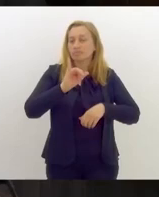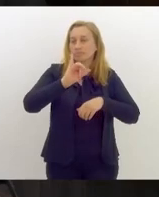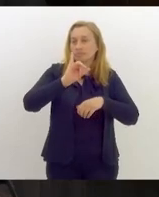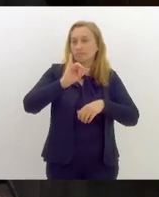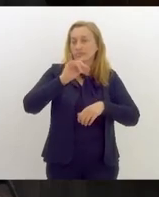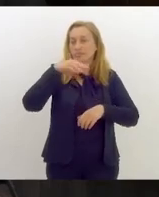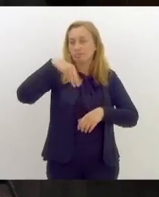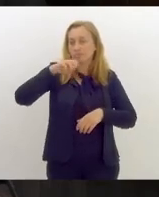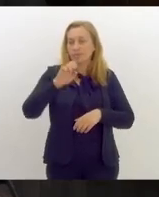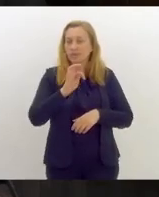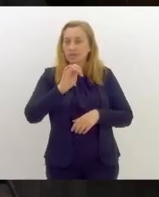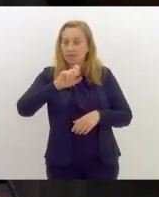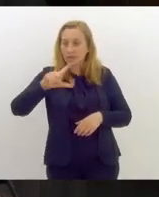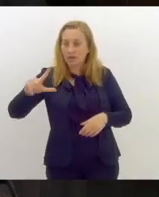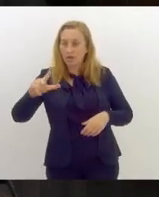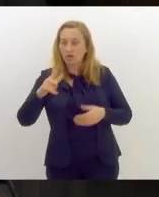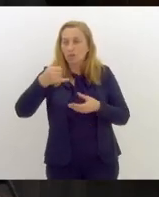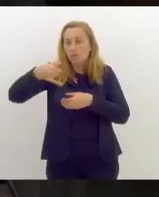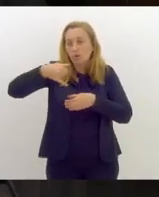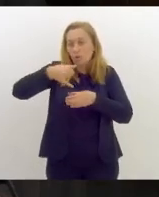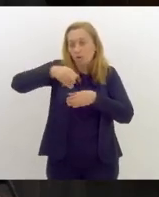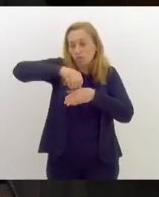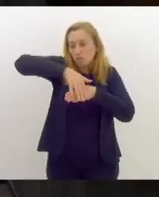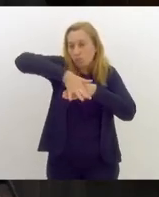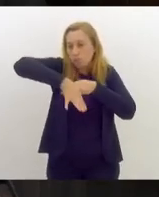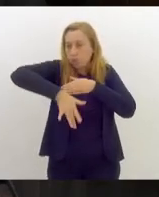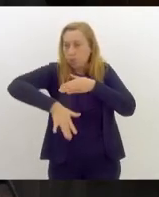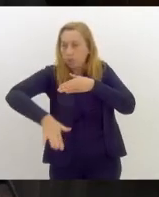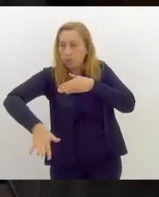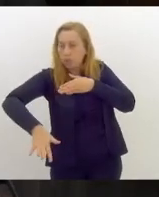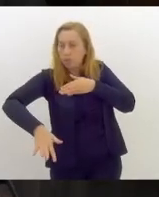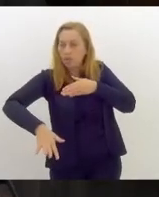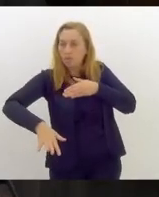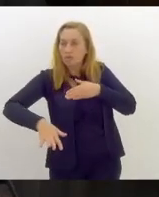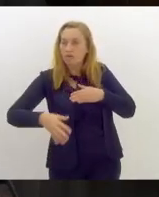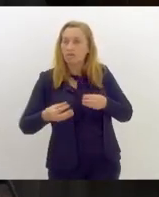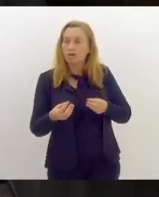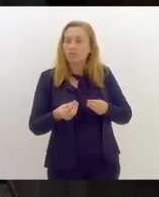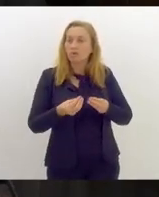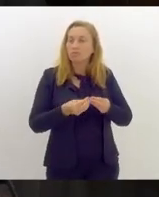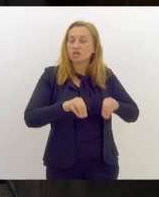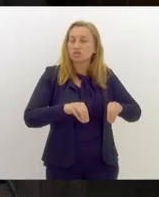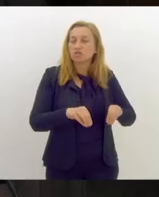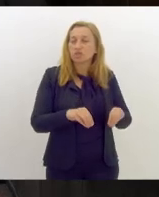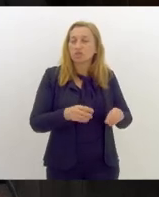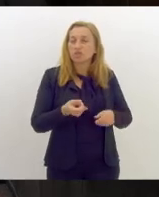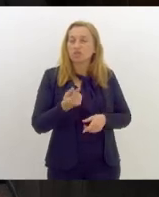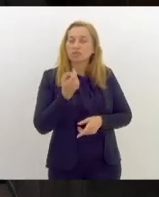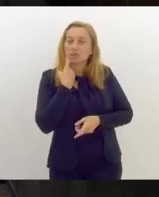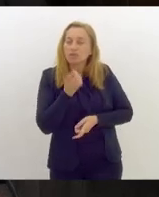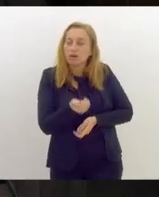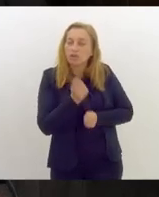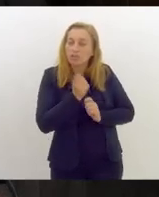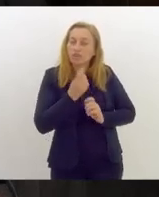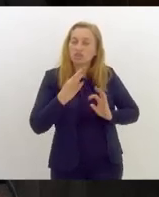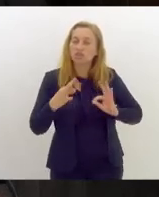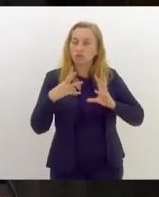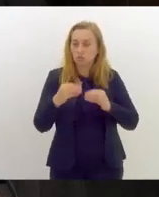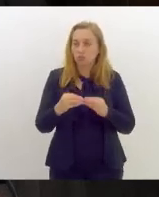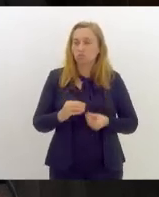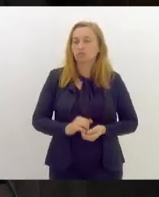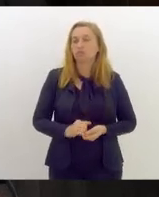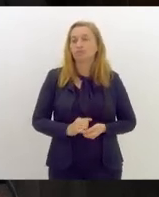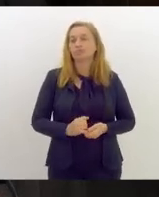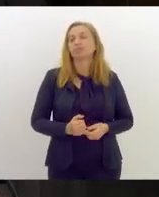Olha o pode estar vazando para Bahia e contaminando tudo em parte sobre a pesca e sobre o turismo é uma Baía completamente assoreada Alerta